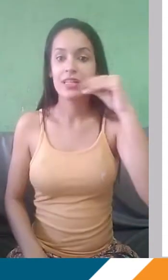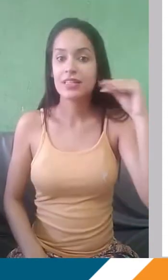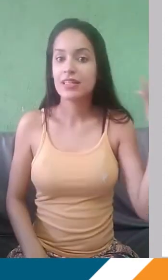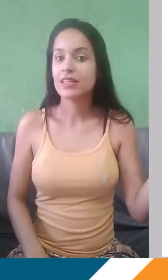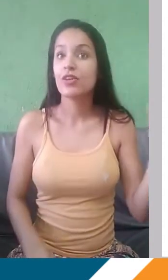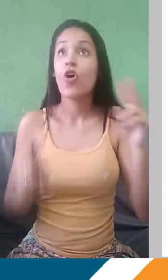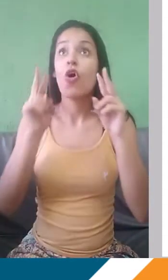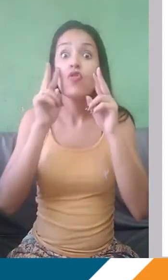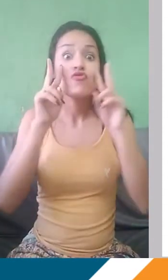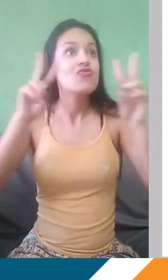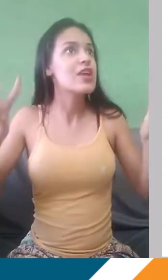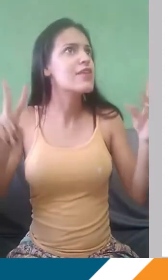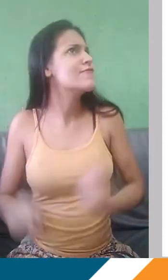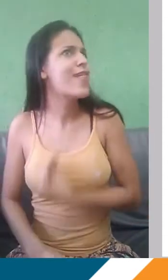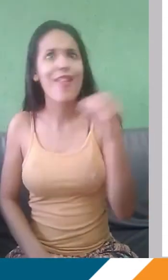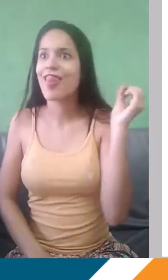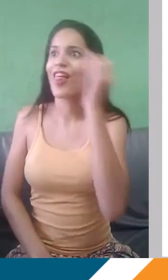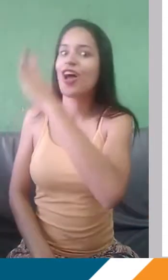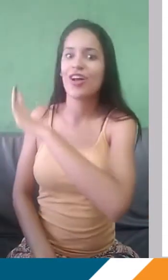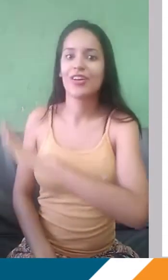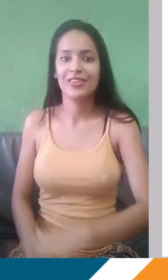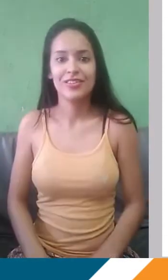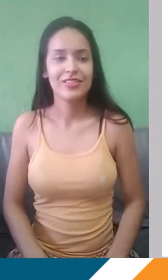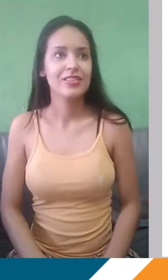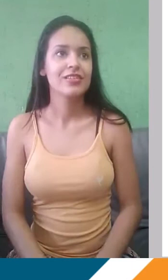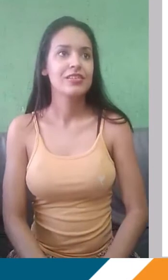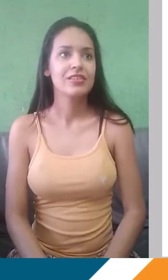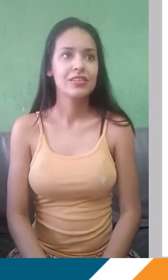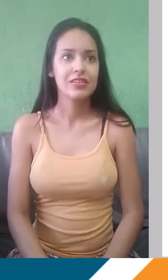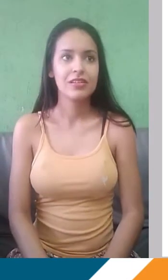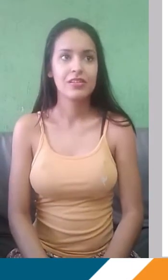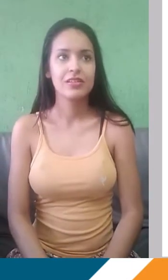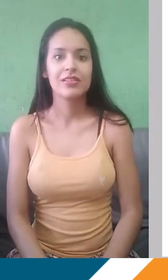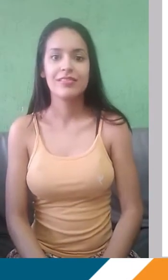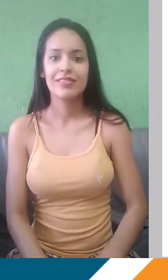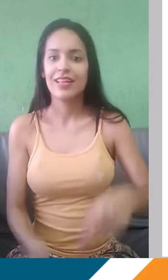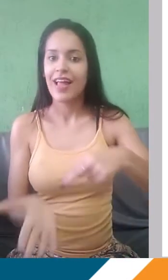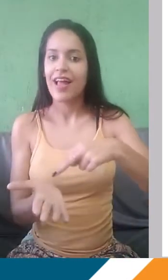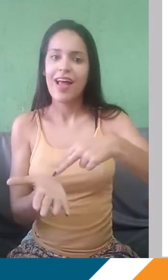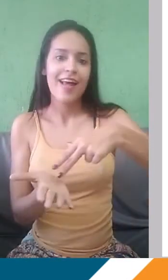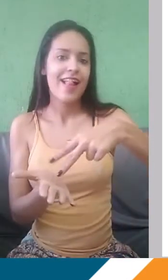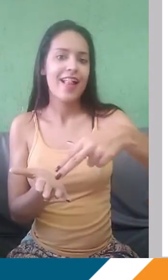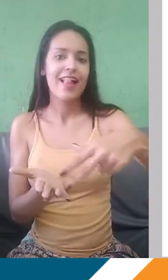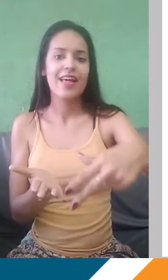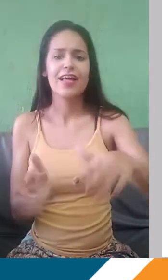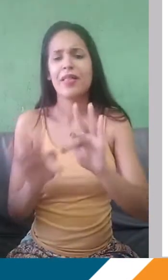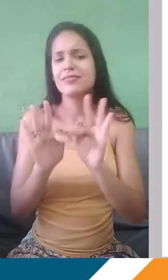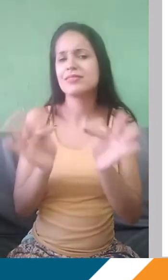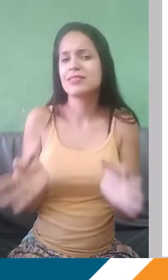Adolescente, olha, a vida é nova. A vida é nova e anda nua, vestida apenas com o teu